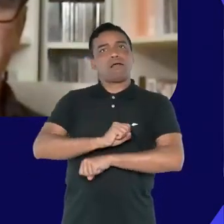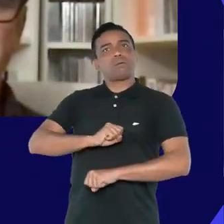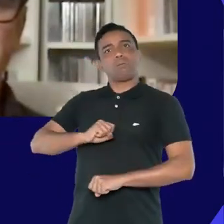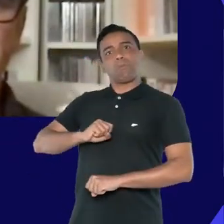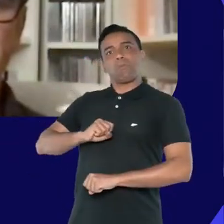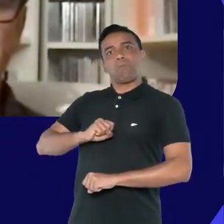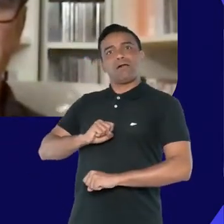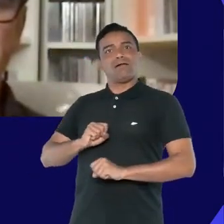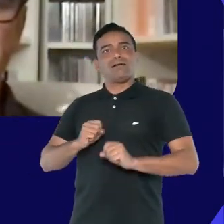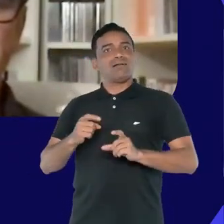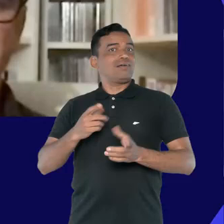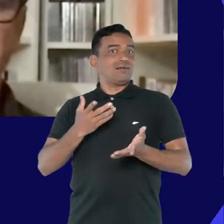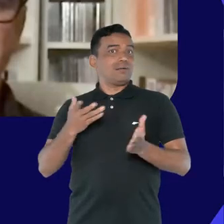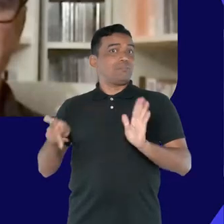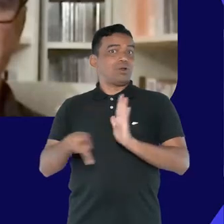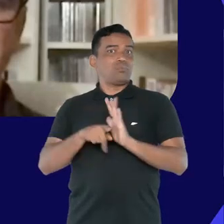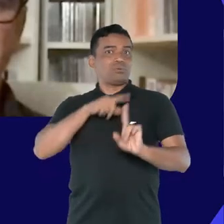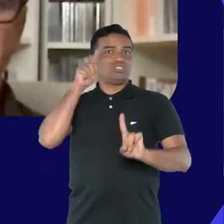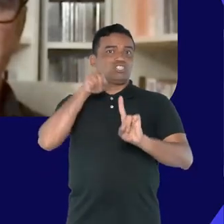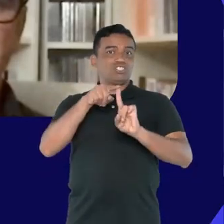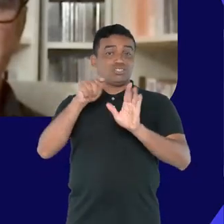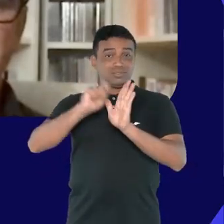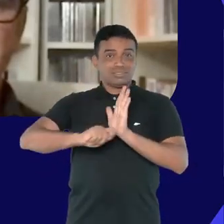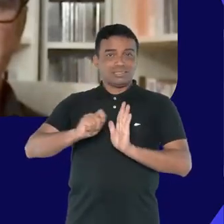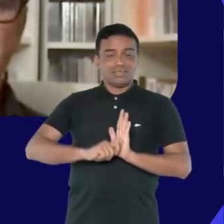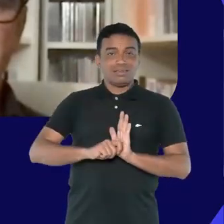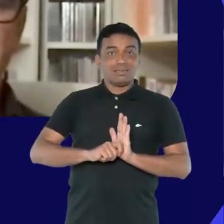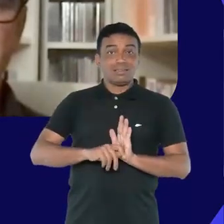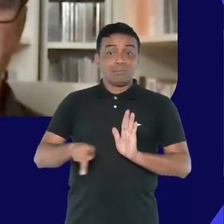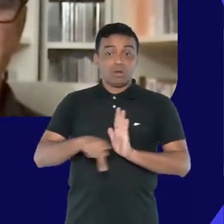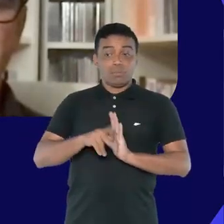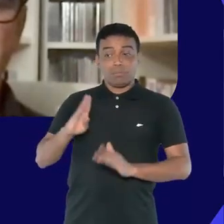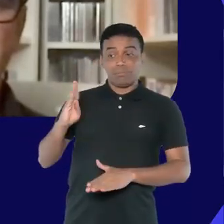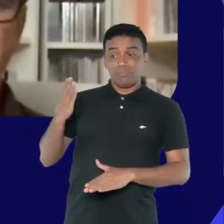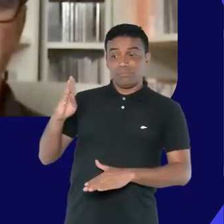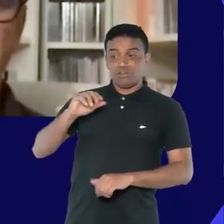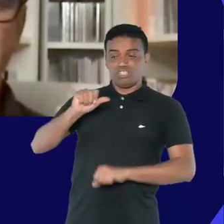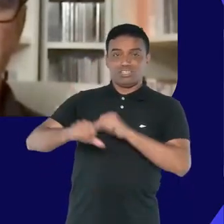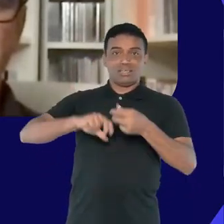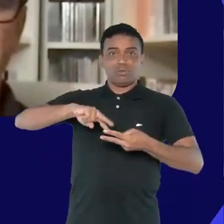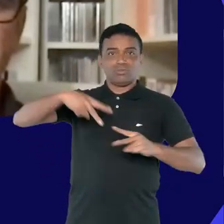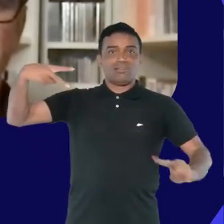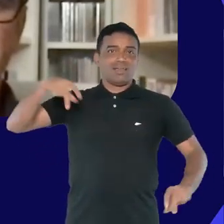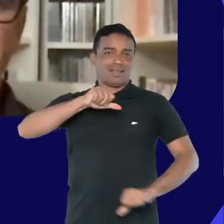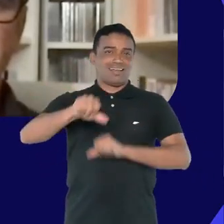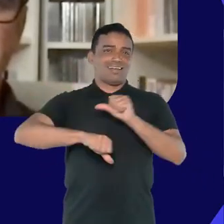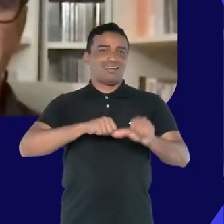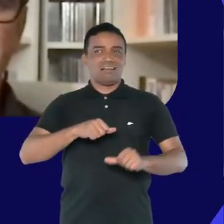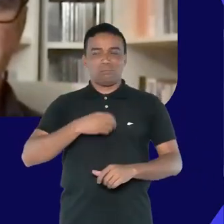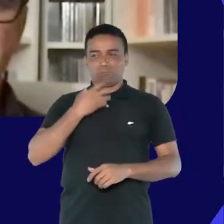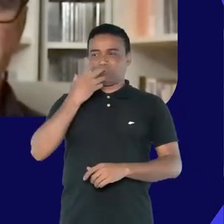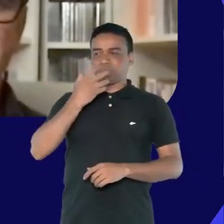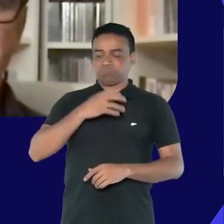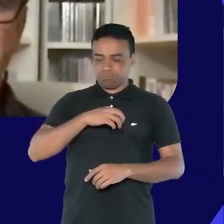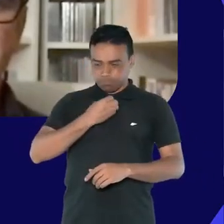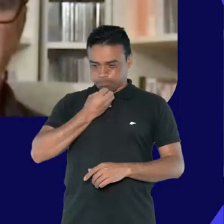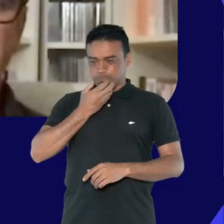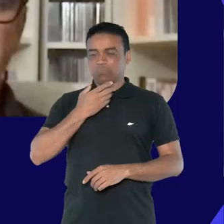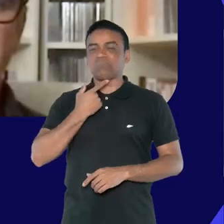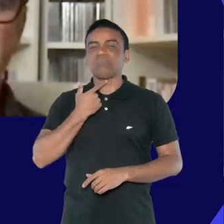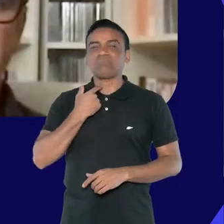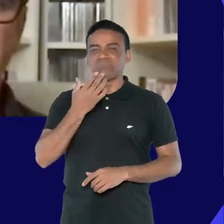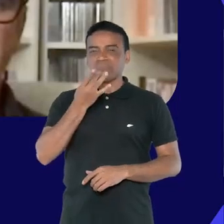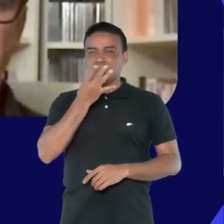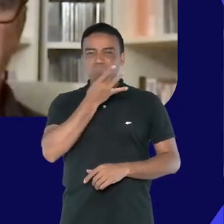está. Ser o objeto da tua escrita é ter a minha biologia alterada, é sentir um ligeiro enjoo, um mau gosto na boca, como se